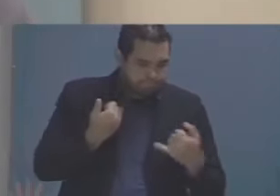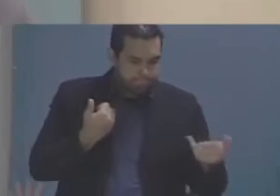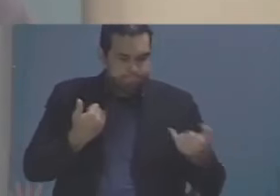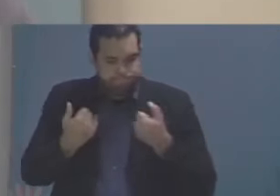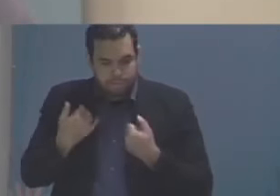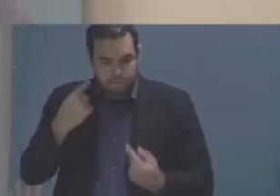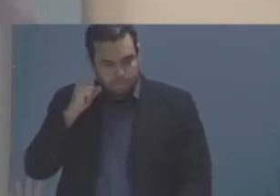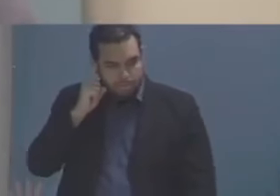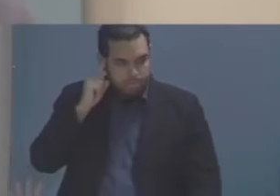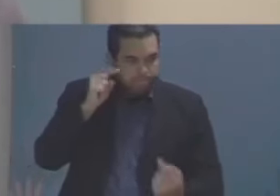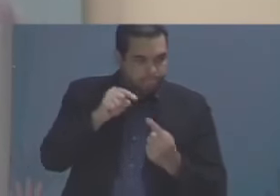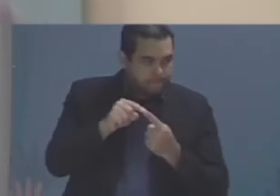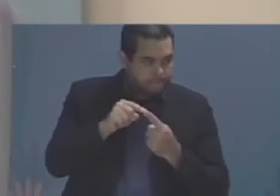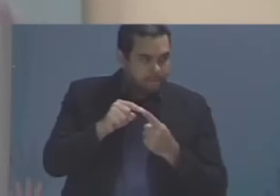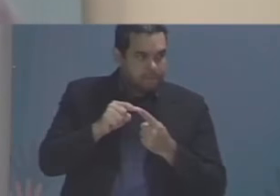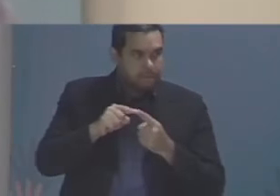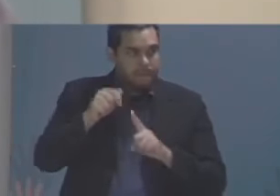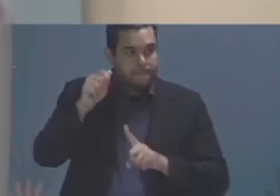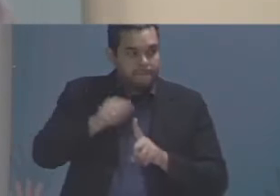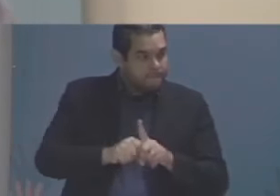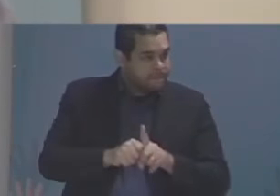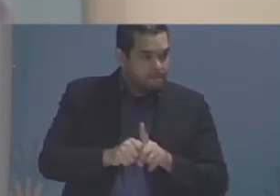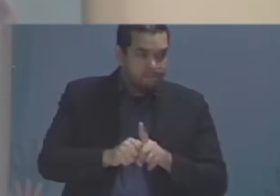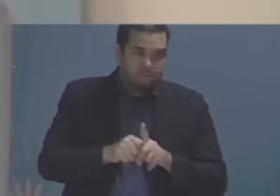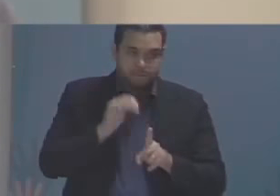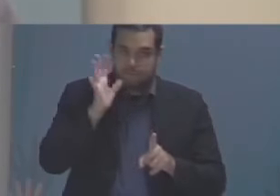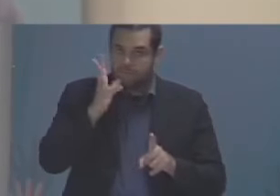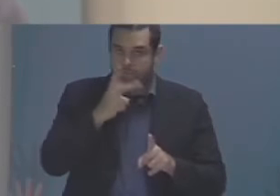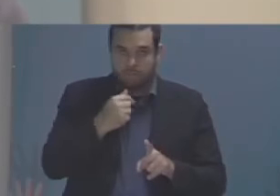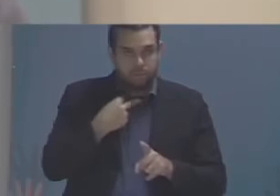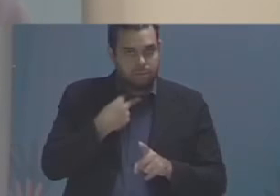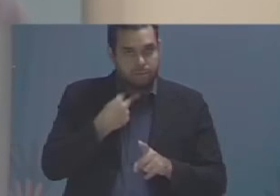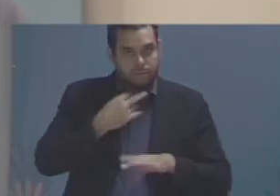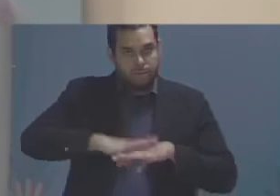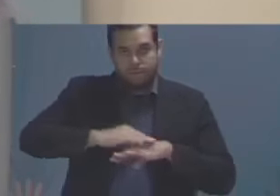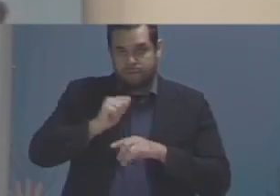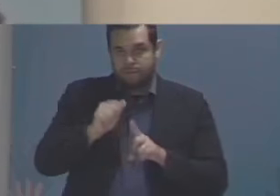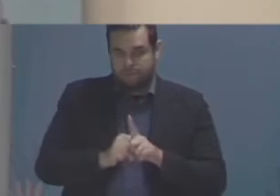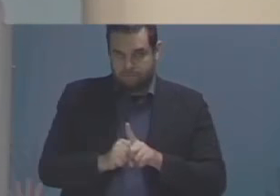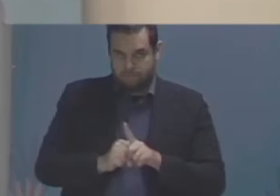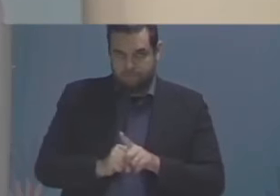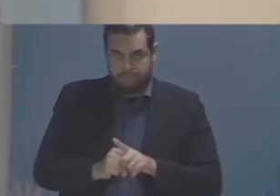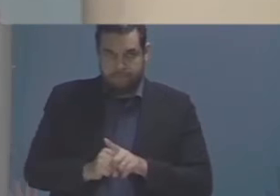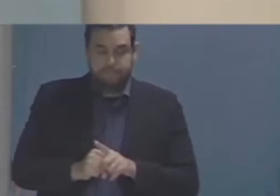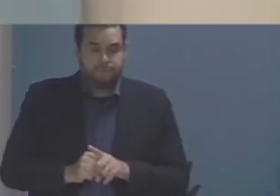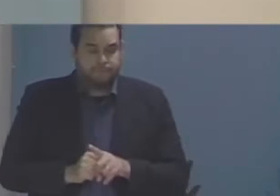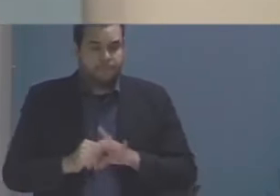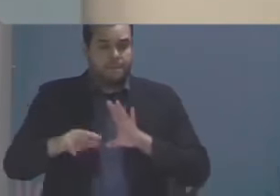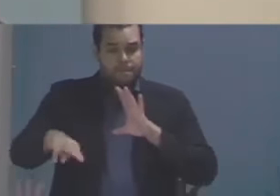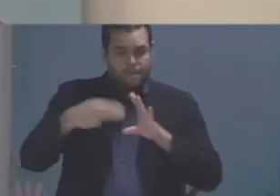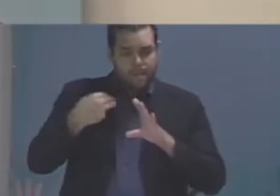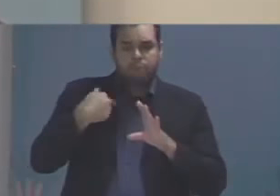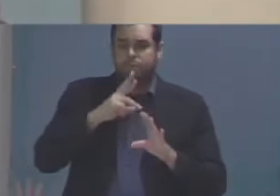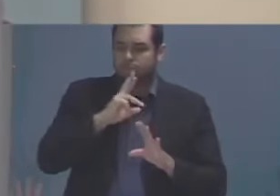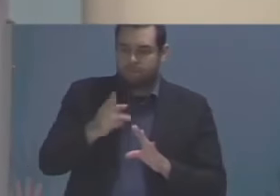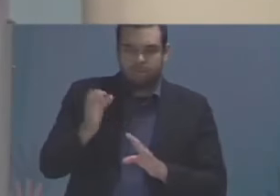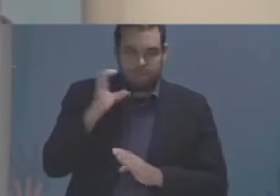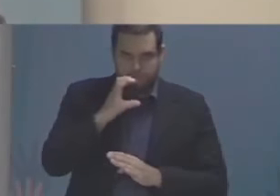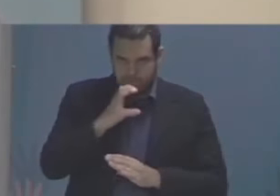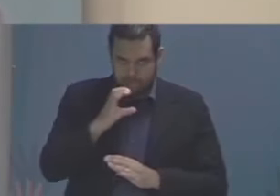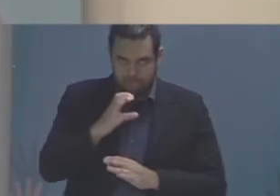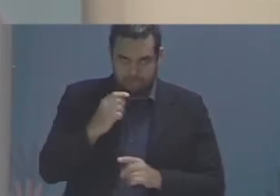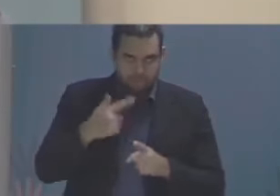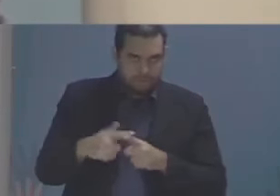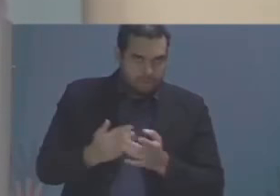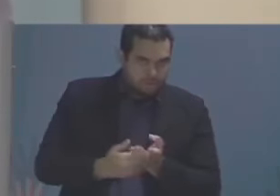meta, por exemplo, eu não deixo nenhum e-mail sem responder. E as pessoas sabem disso, seja a hora que for. O Luiz Anunciação tem uma vida típica do cara do Rio de Janeiro.